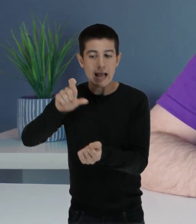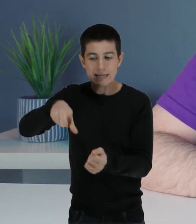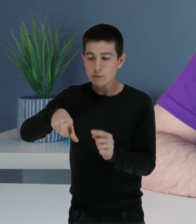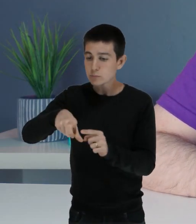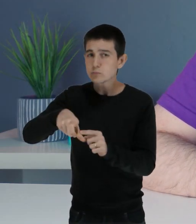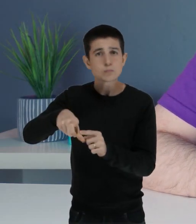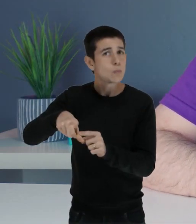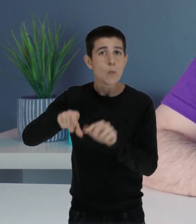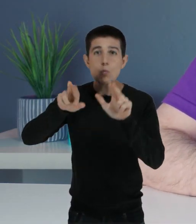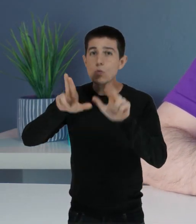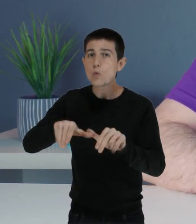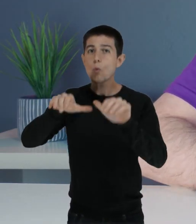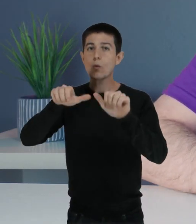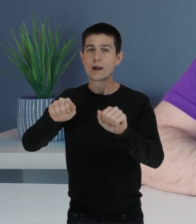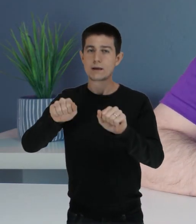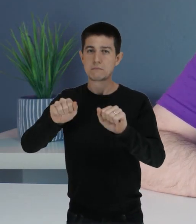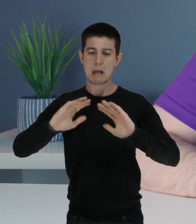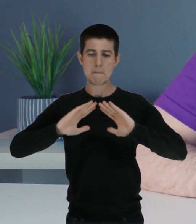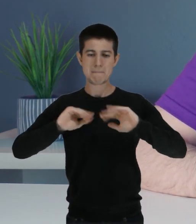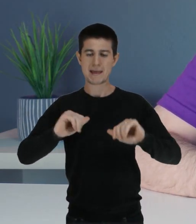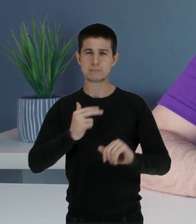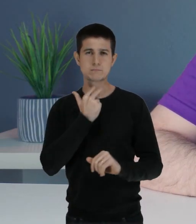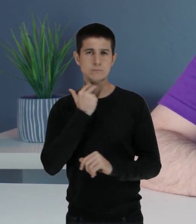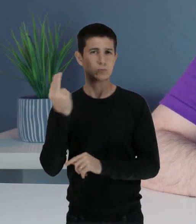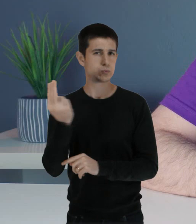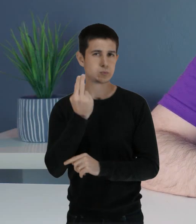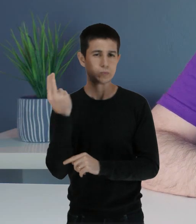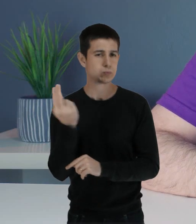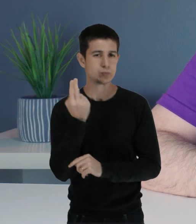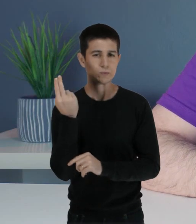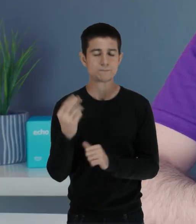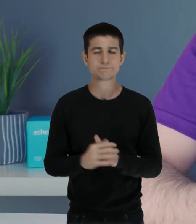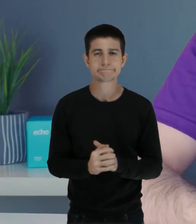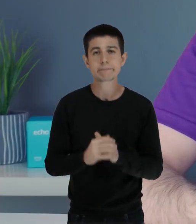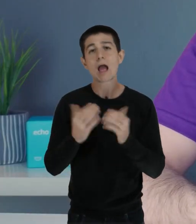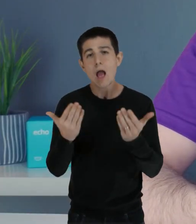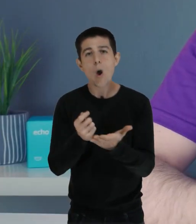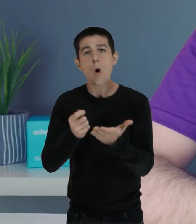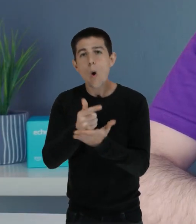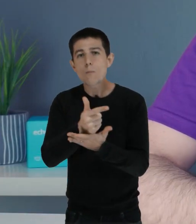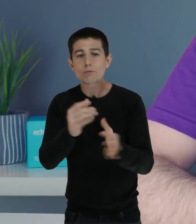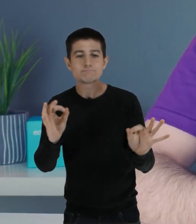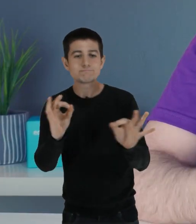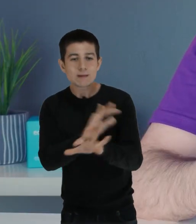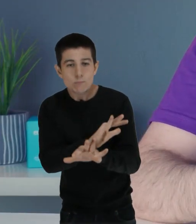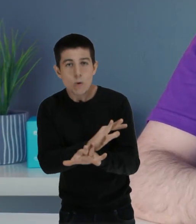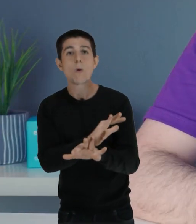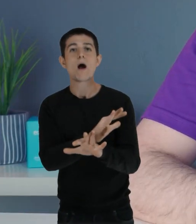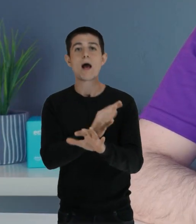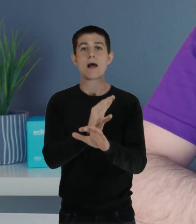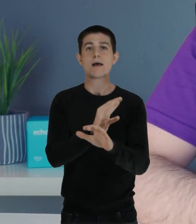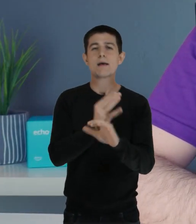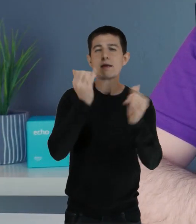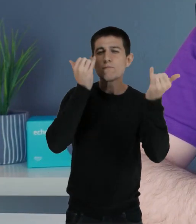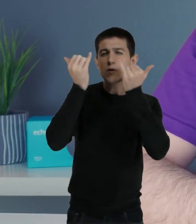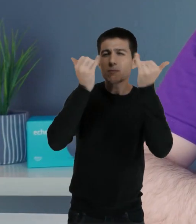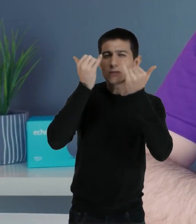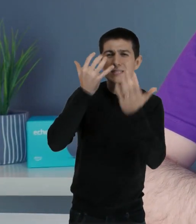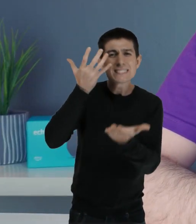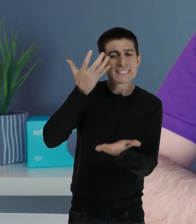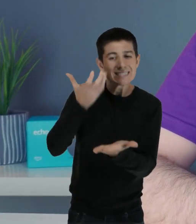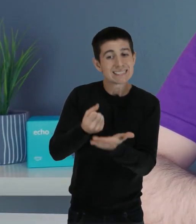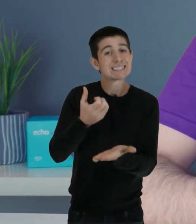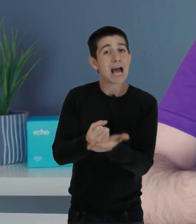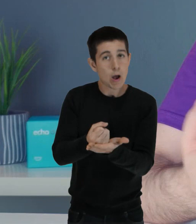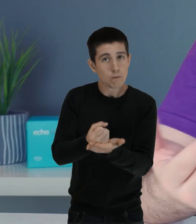ou débito. Nenhum serviço vai te pedir isso em nenhum momento. Ao final da sua compra, salve todos os dados do